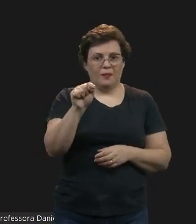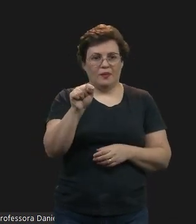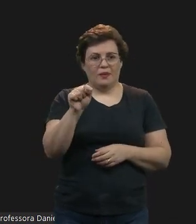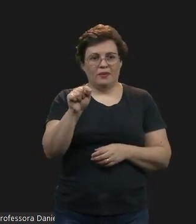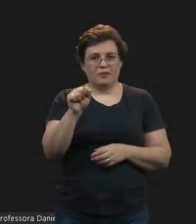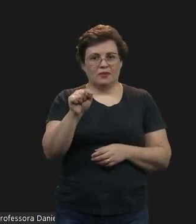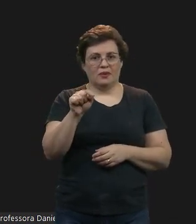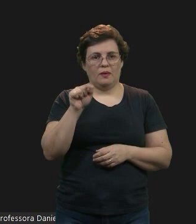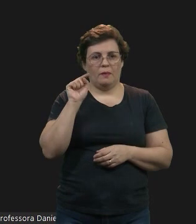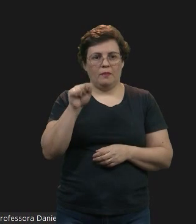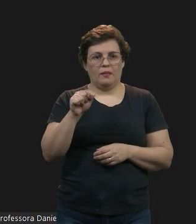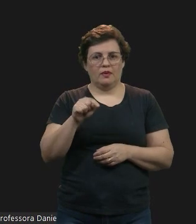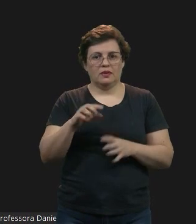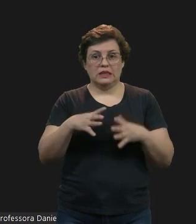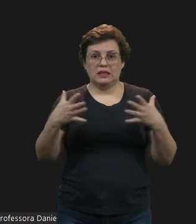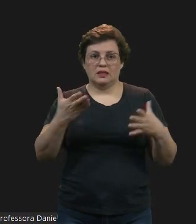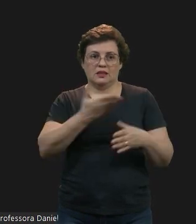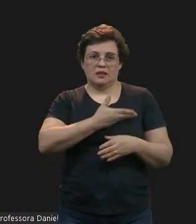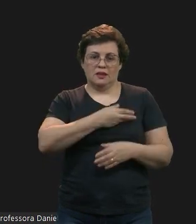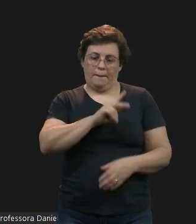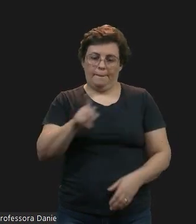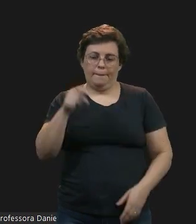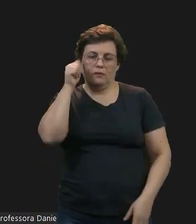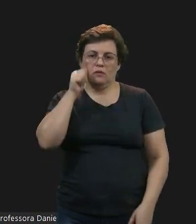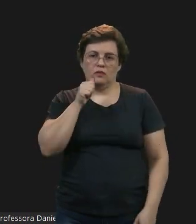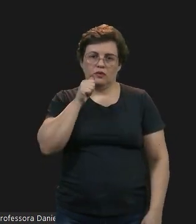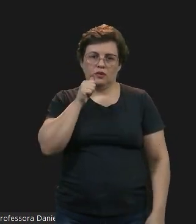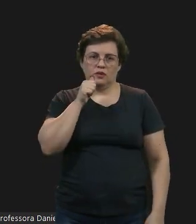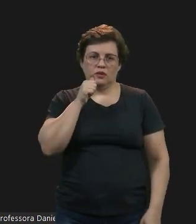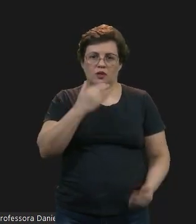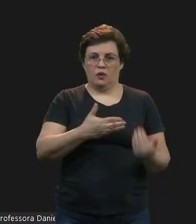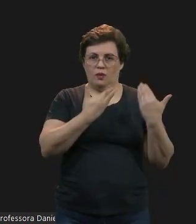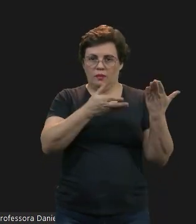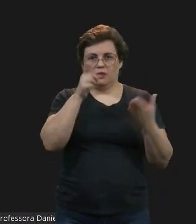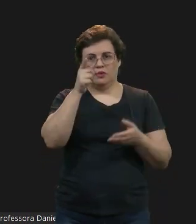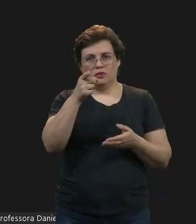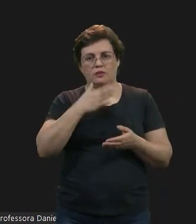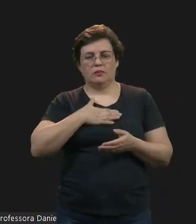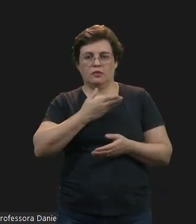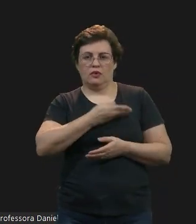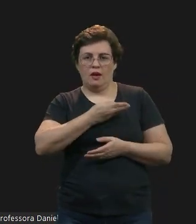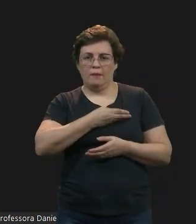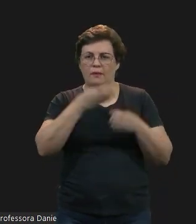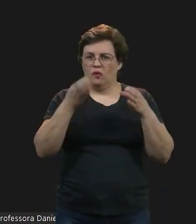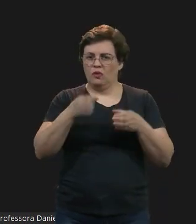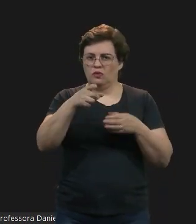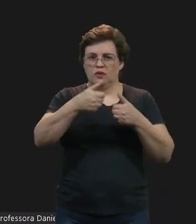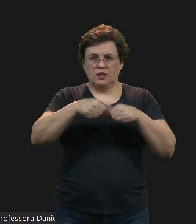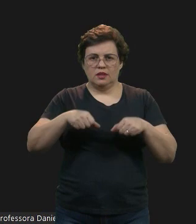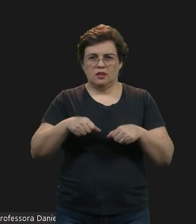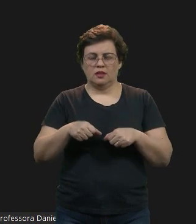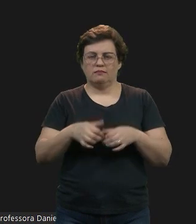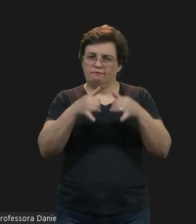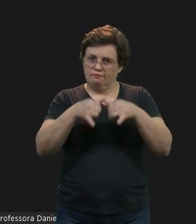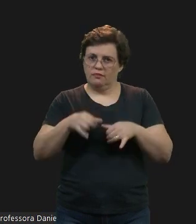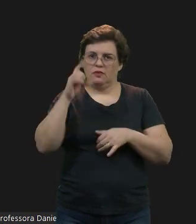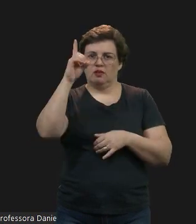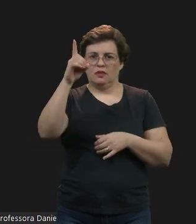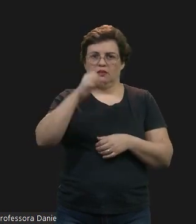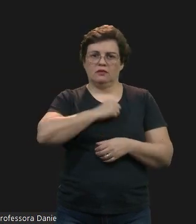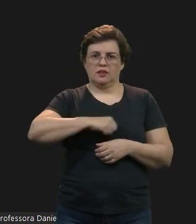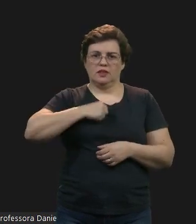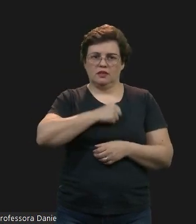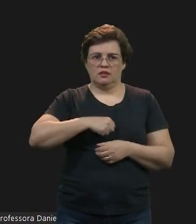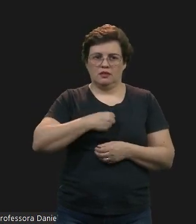da grande amiga, professora Daniela, homenageando você, meu amigo, onde você estiver. Fique com Deus.